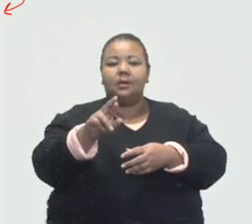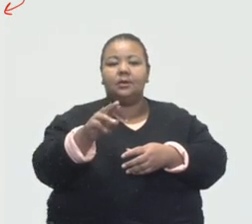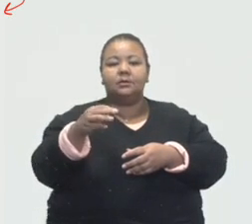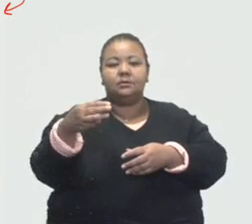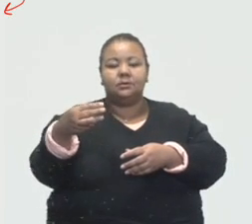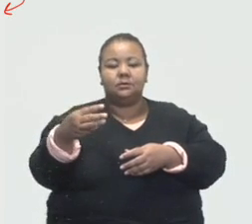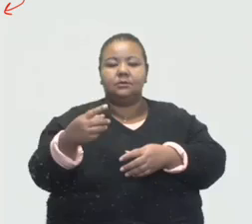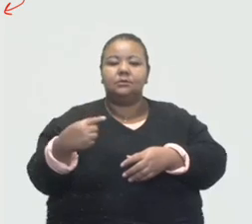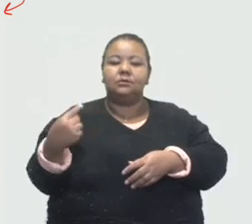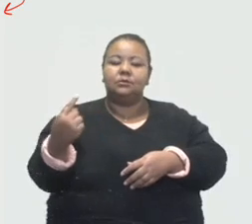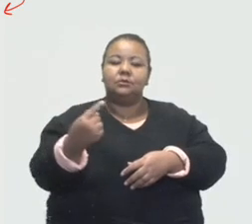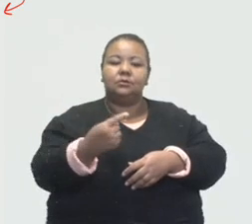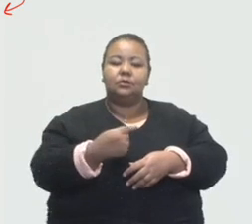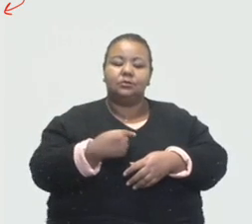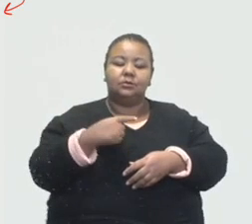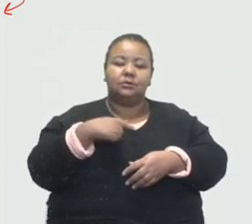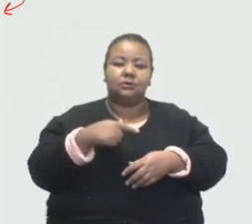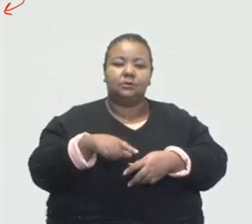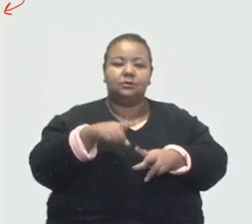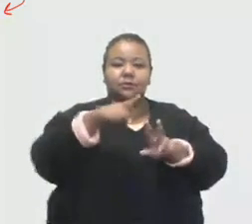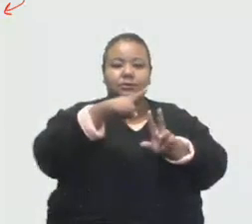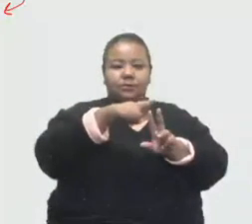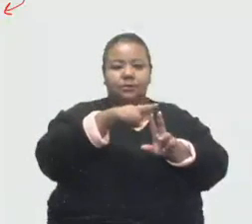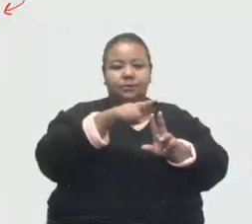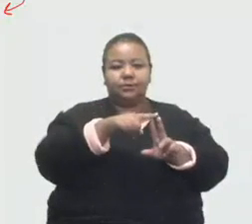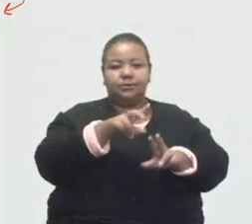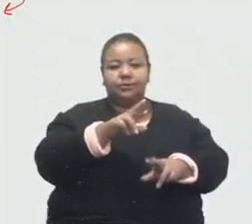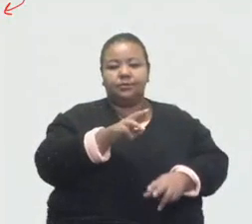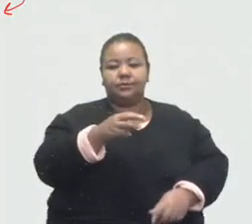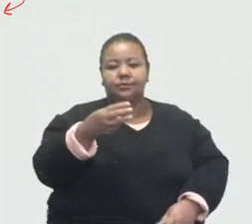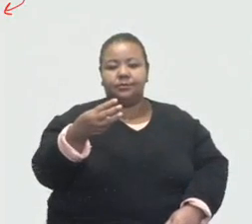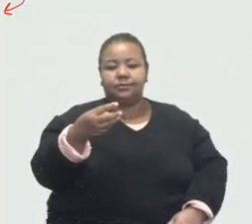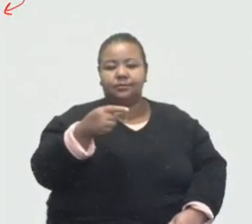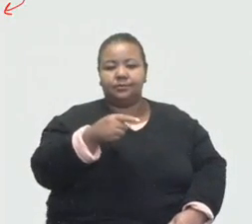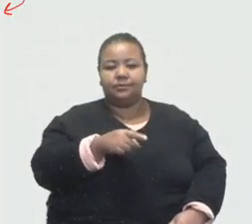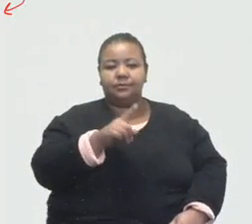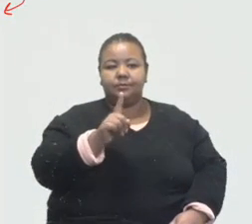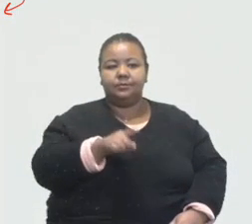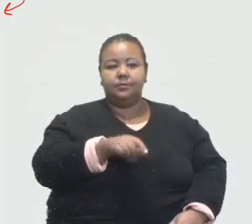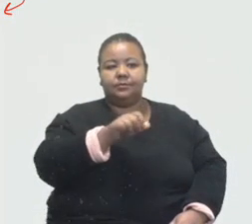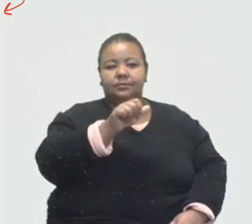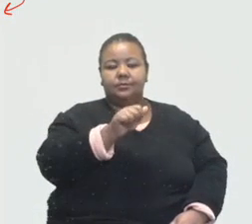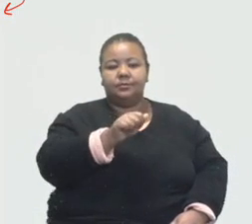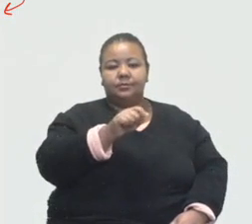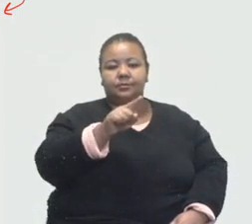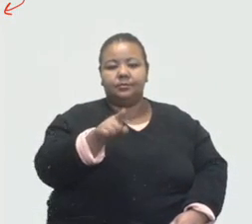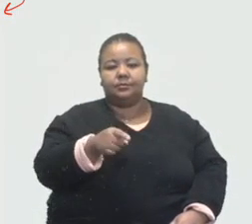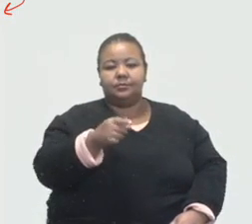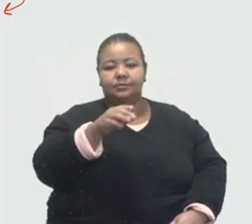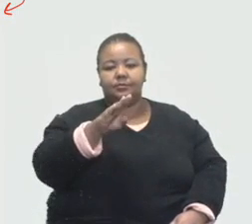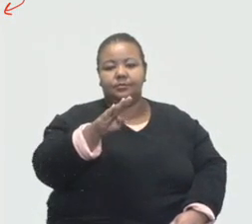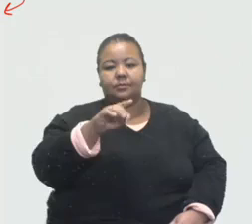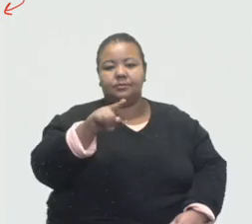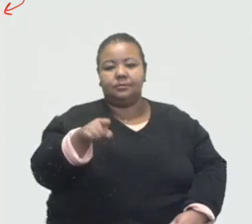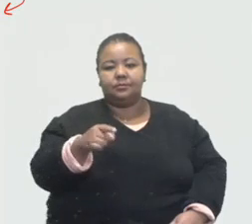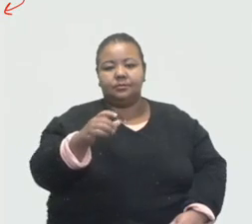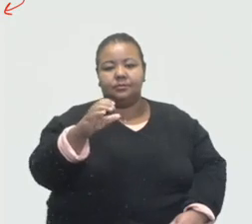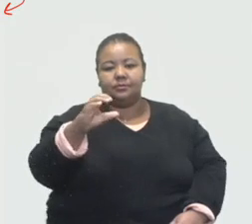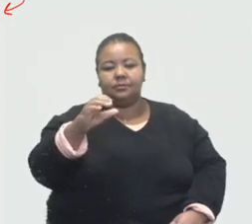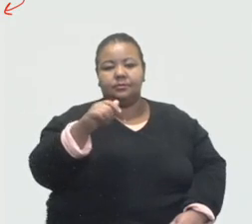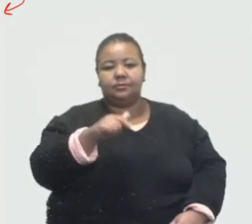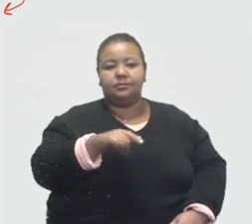nós temos que um vetor do R3, um vetor genérico do R3, é ABC. Então, a gente vai ter